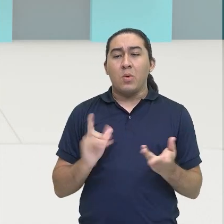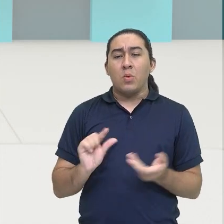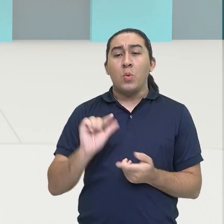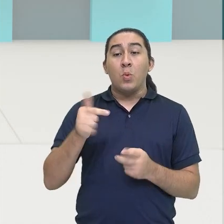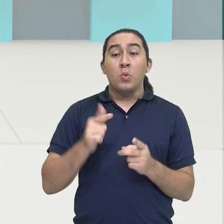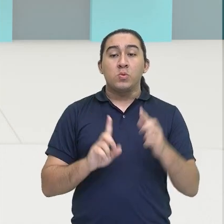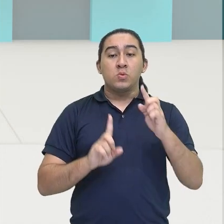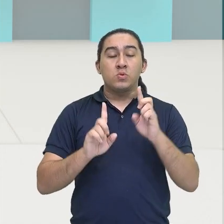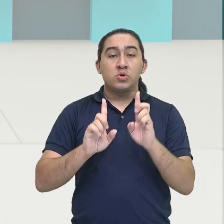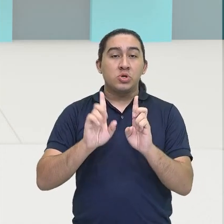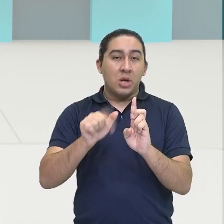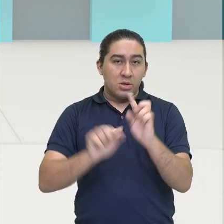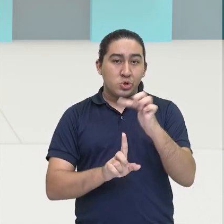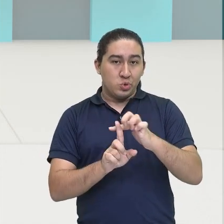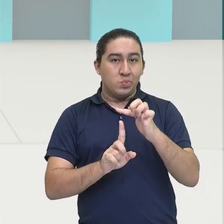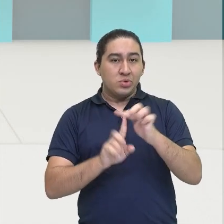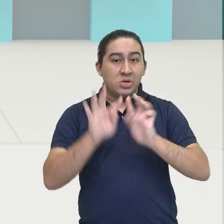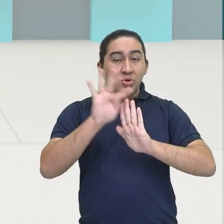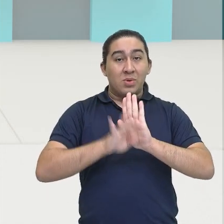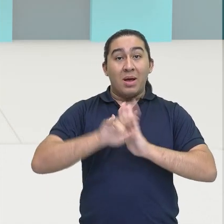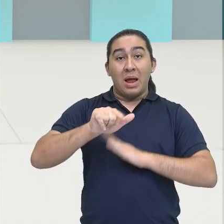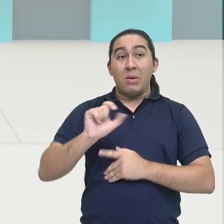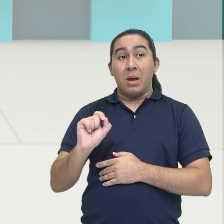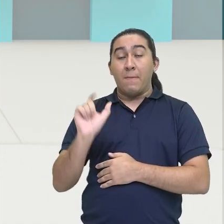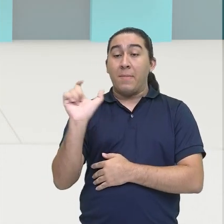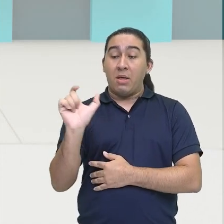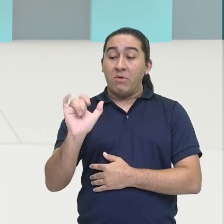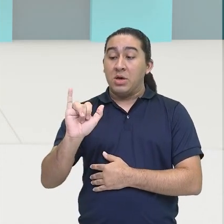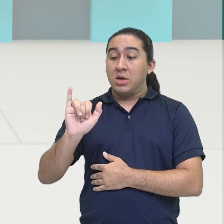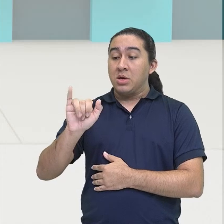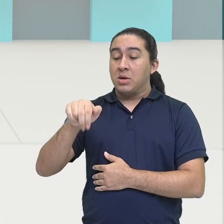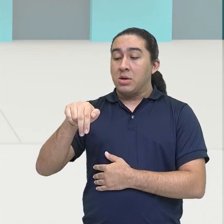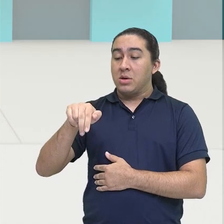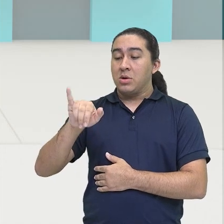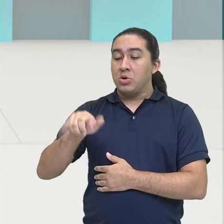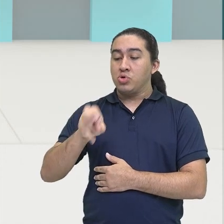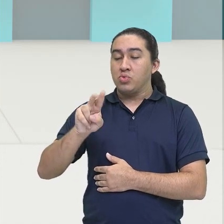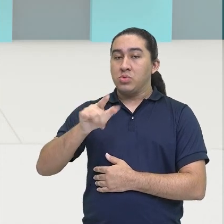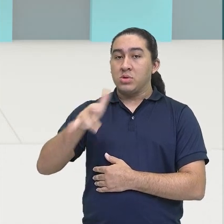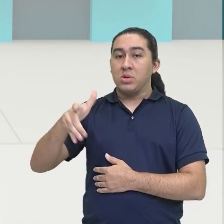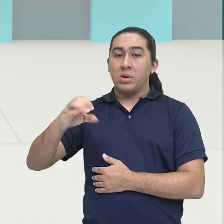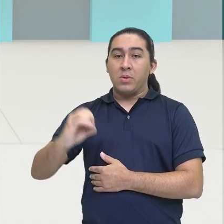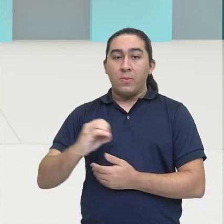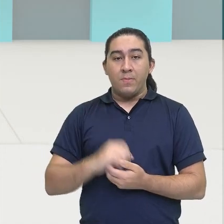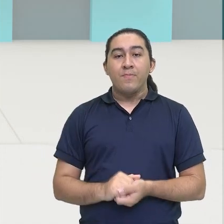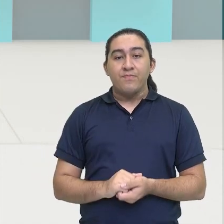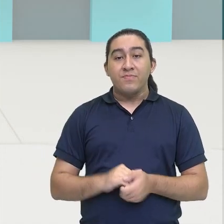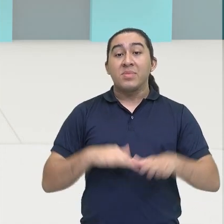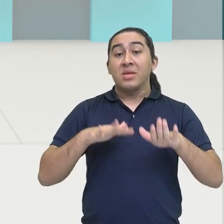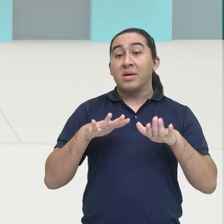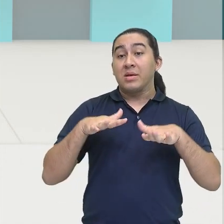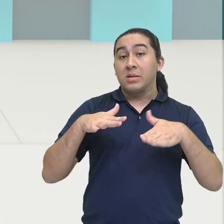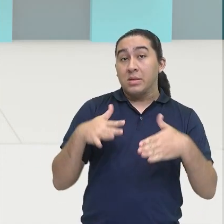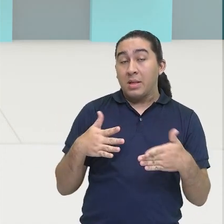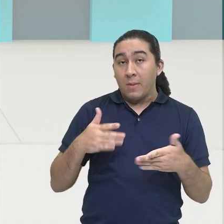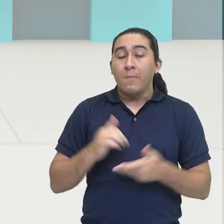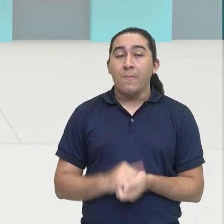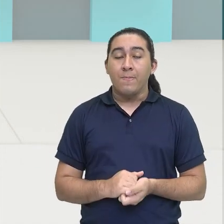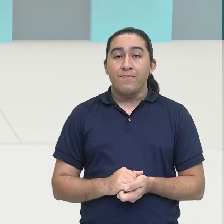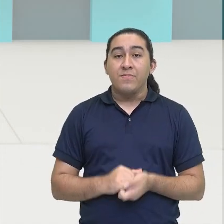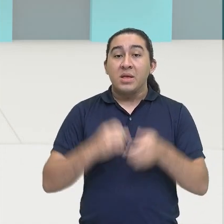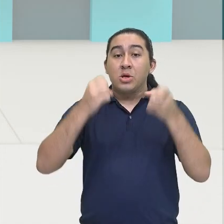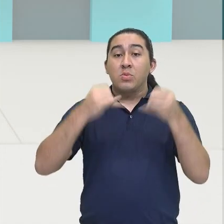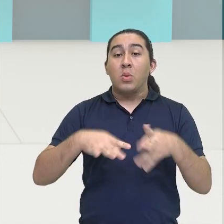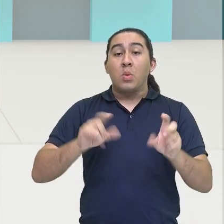tipo textual, que é a injunção. Consoante, enciclopédia, significados, tem como